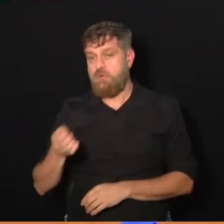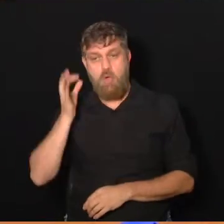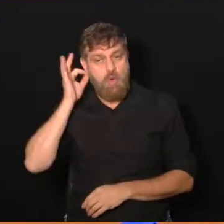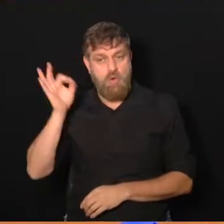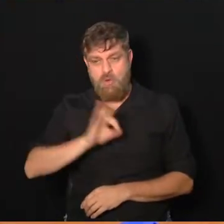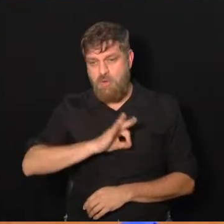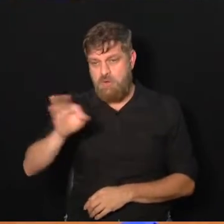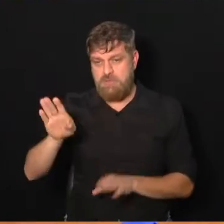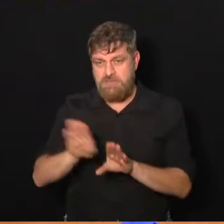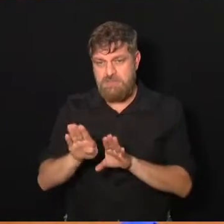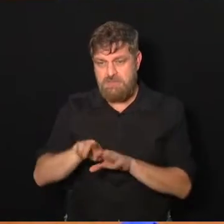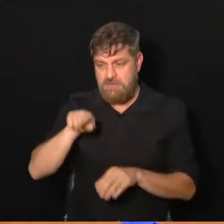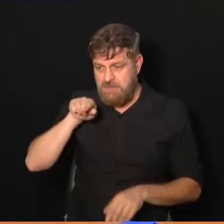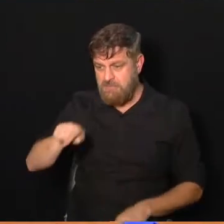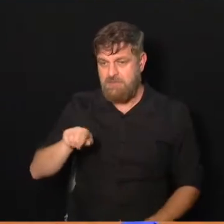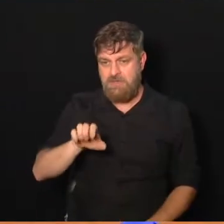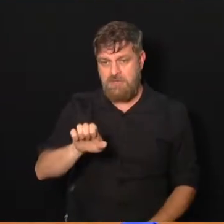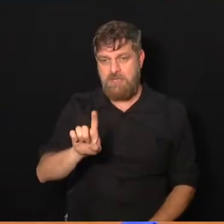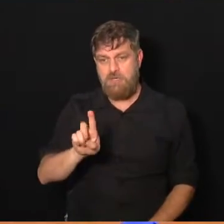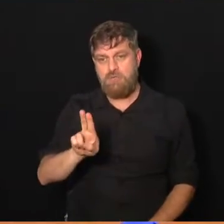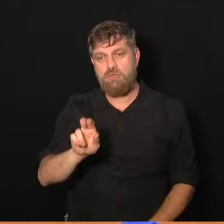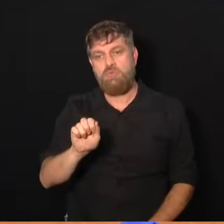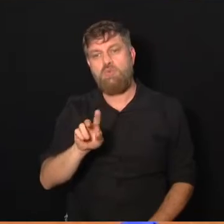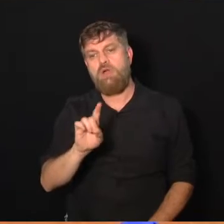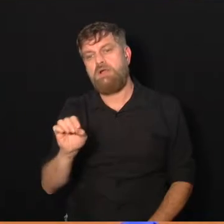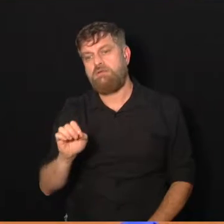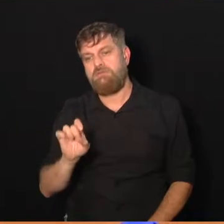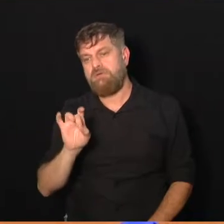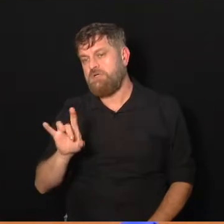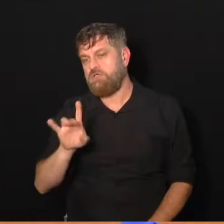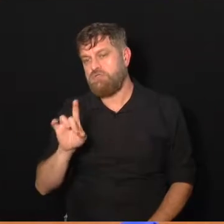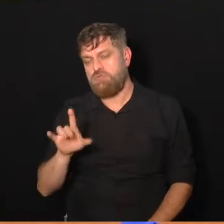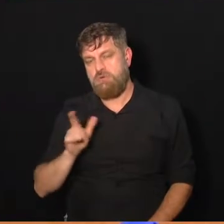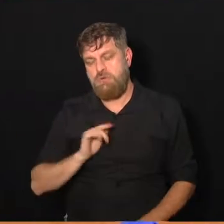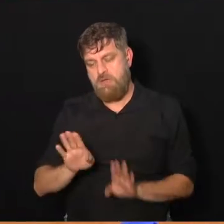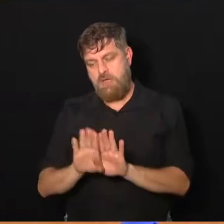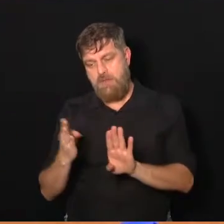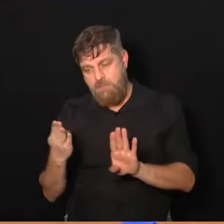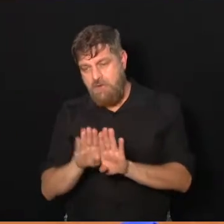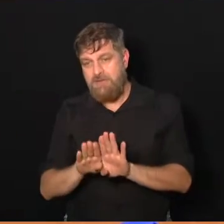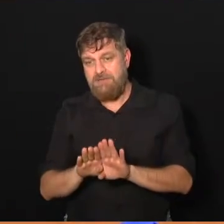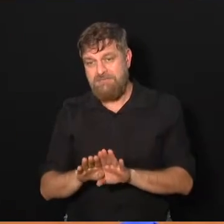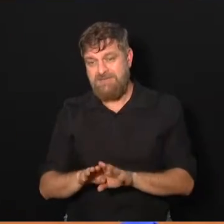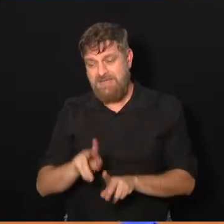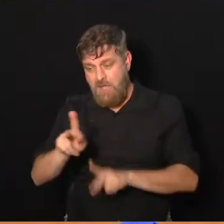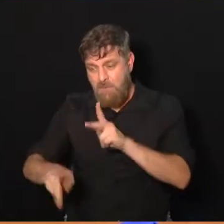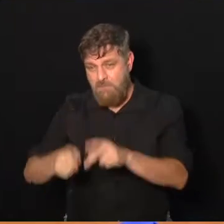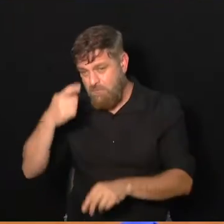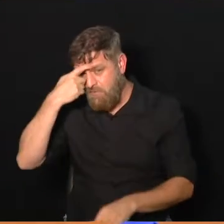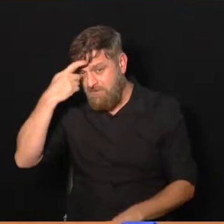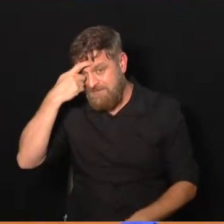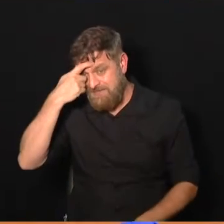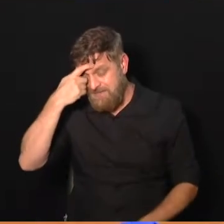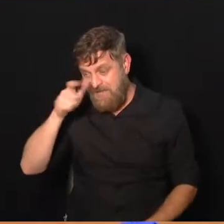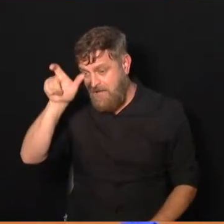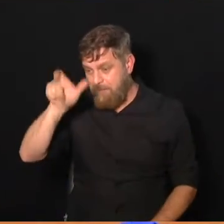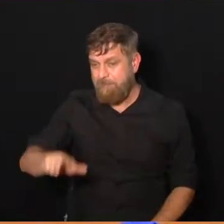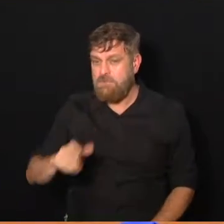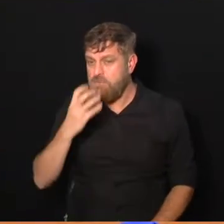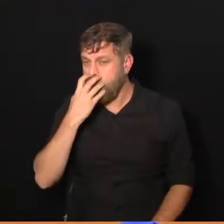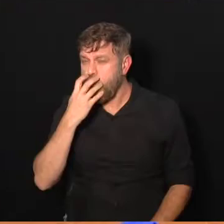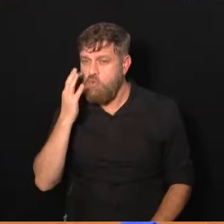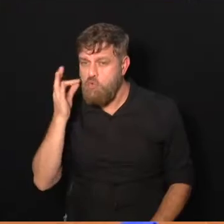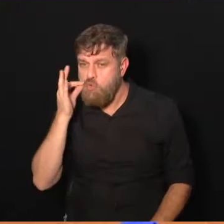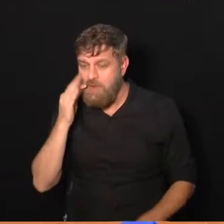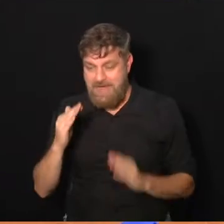Inclusive a do Eduardo Santoro, que falou, olha, a questão não é só nisso, mas para conscientizar as pessoas em casa. Quem tem um bichinho tem que estar com ele dentro